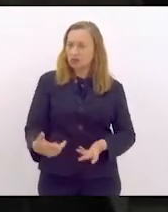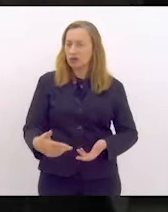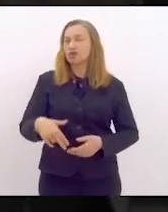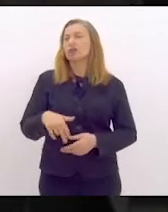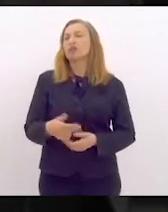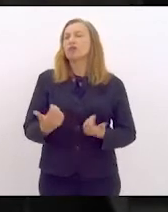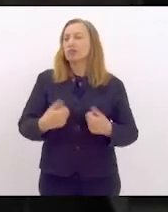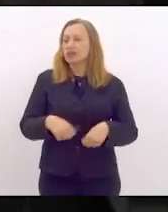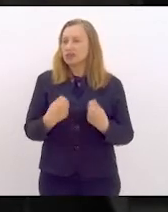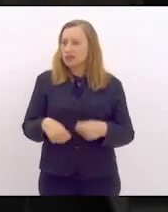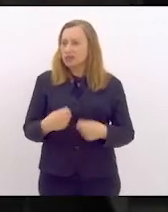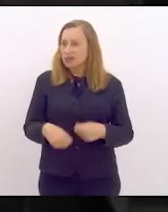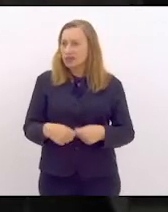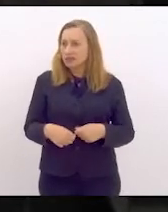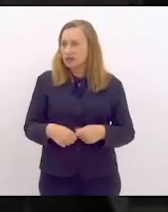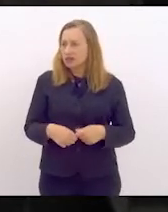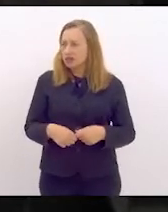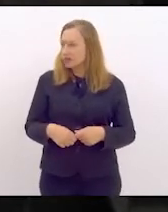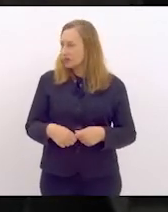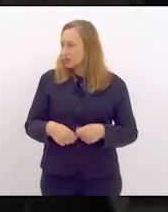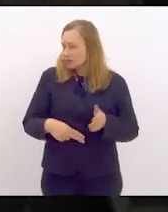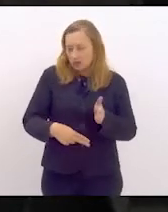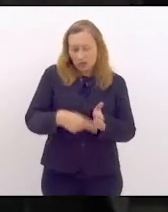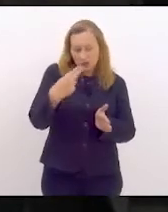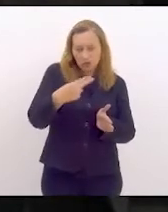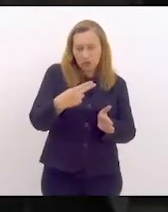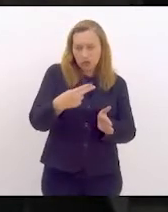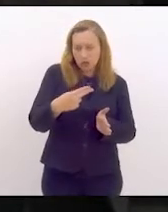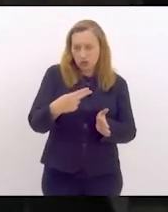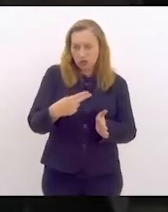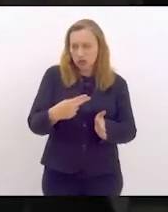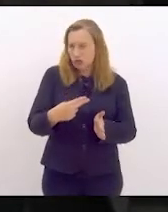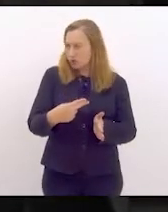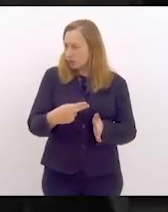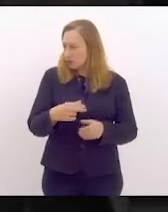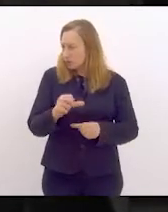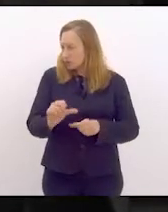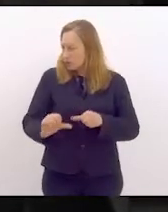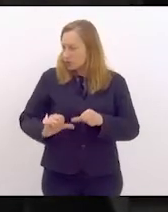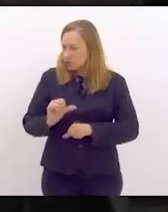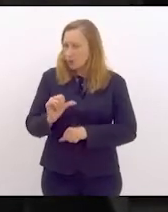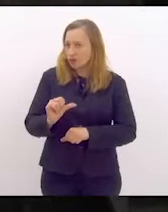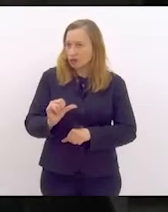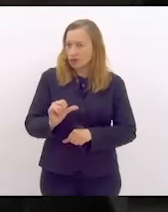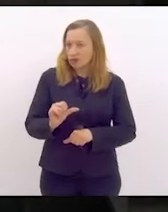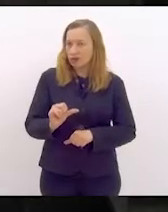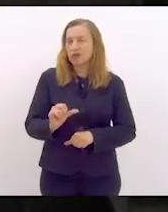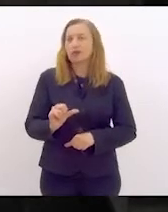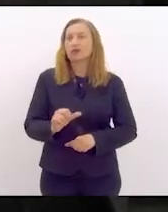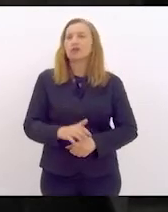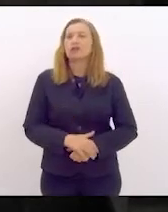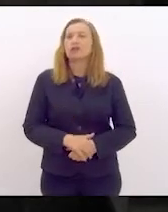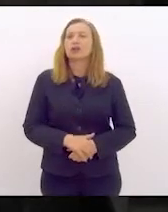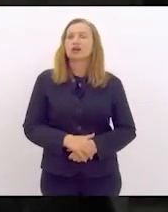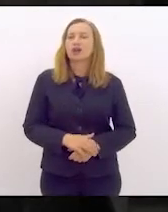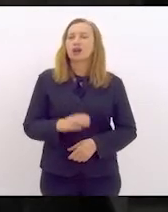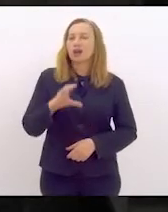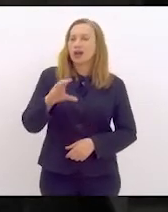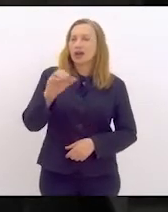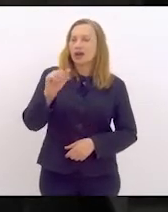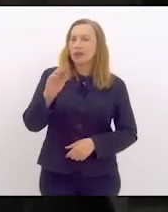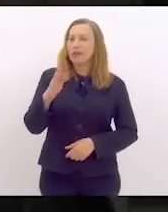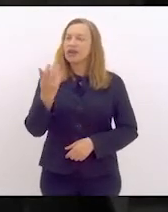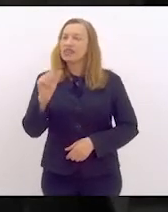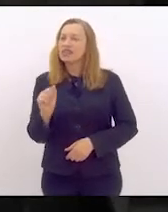precisando fazer uma intervenção cirúrgica para trocar a cabeça do fêmur